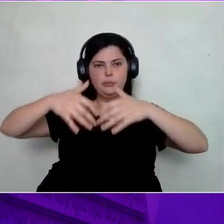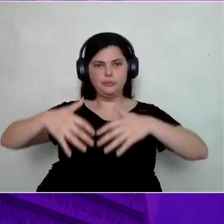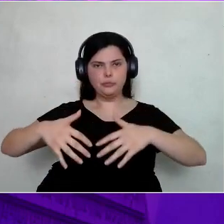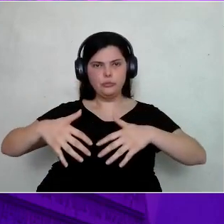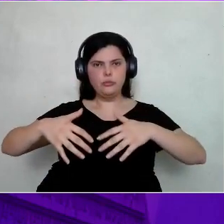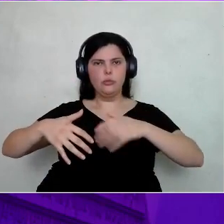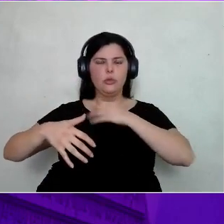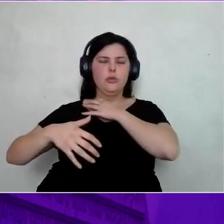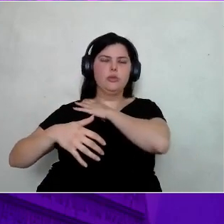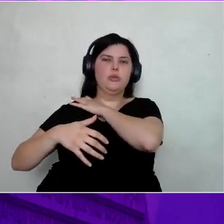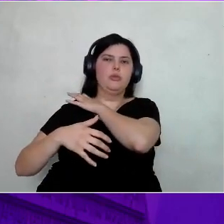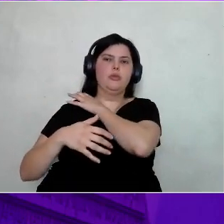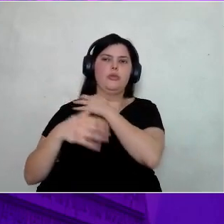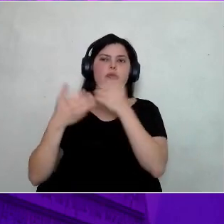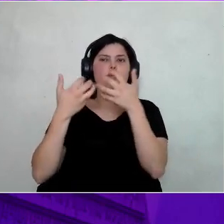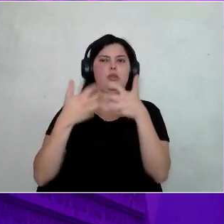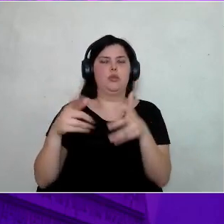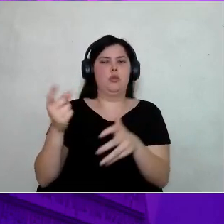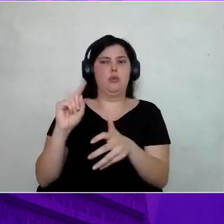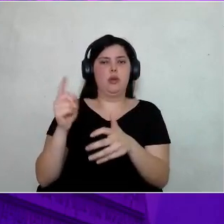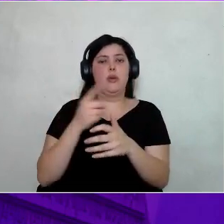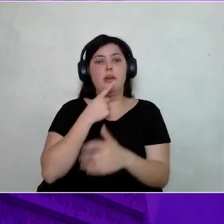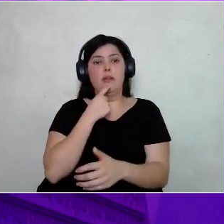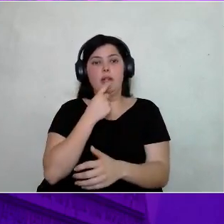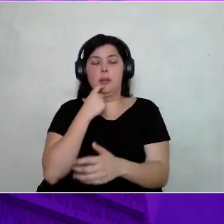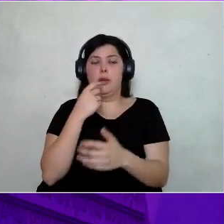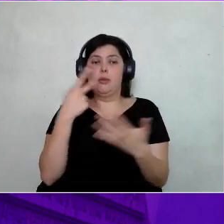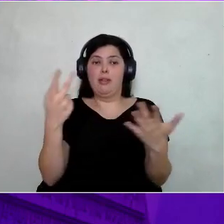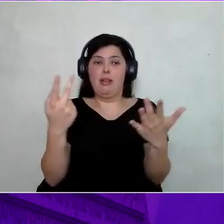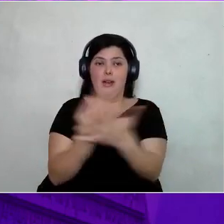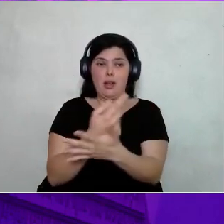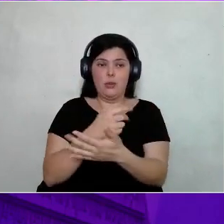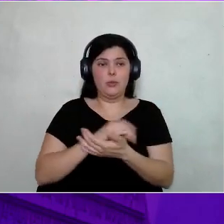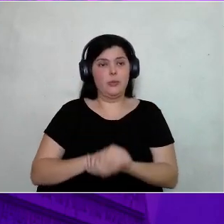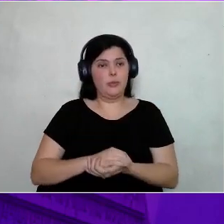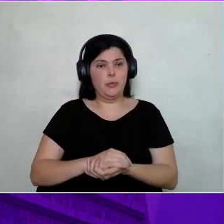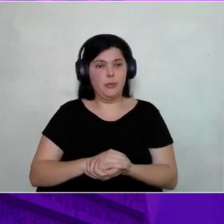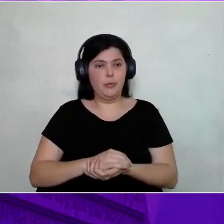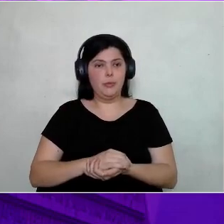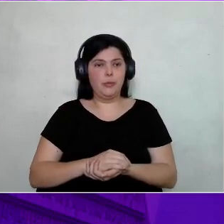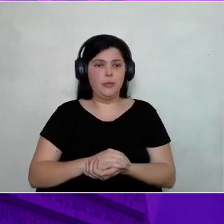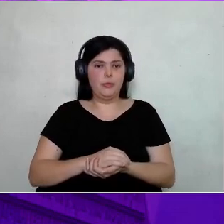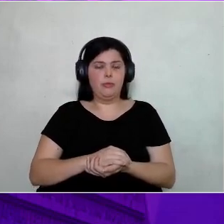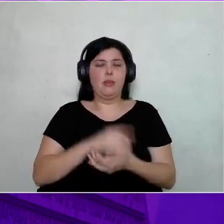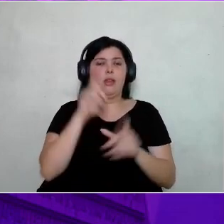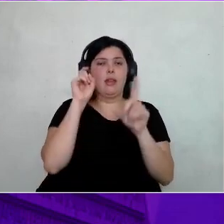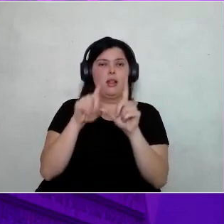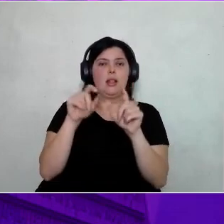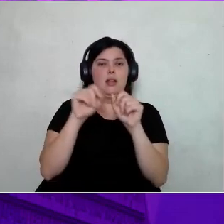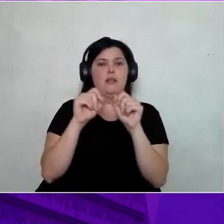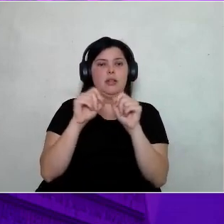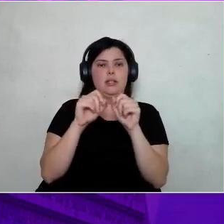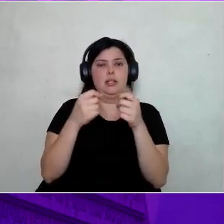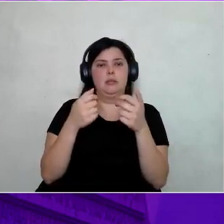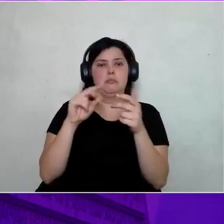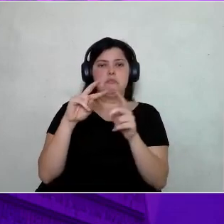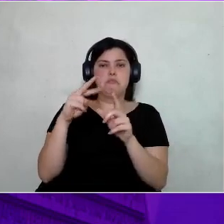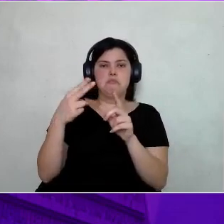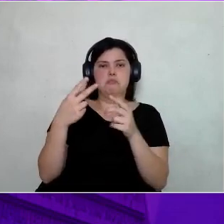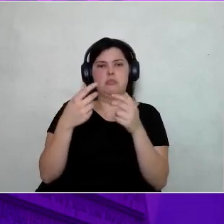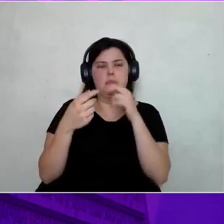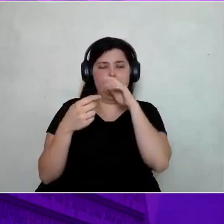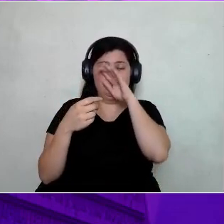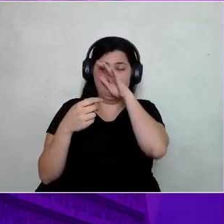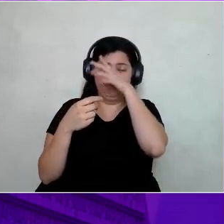não. Se está vermelhinho é porque deu errado. E aí dá para você clicar e fazer um troubleshoot. Enfim, estou executando